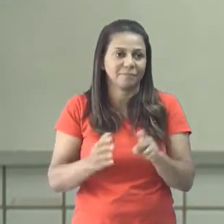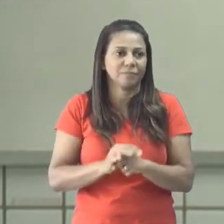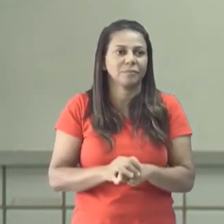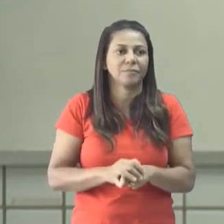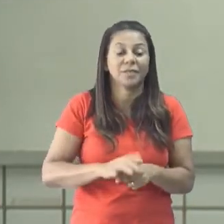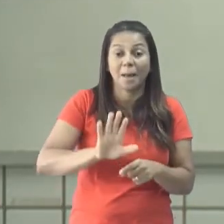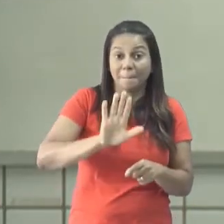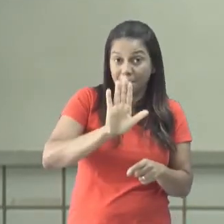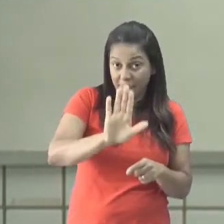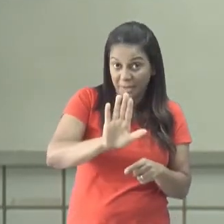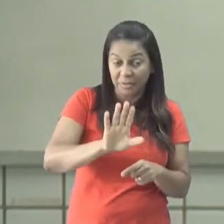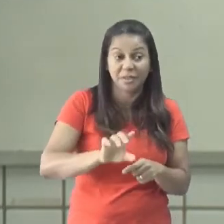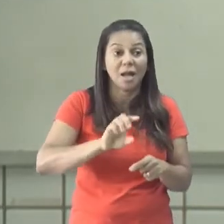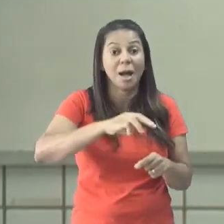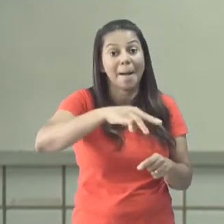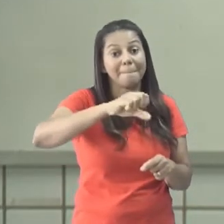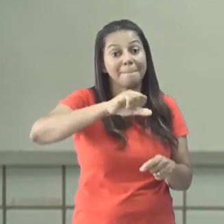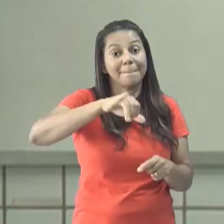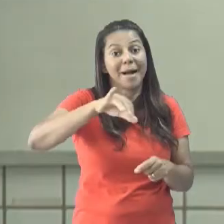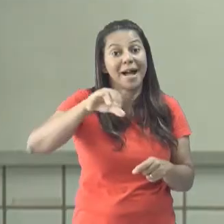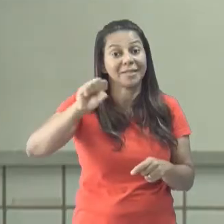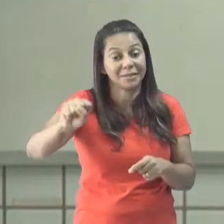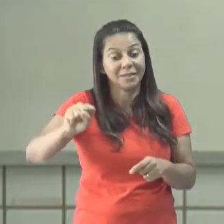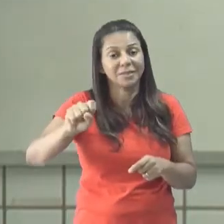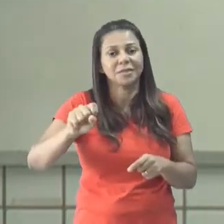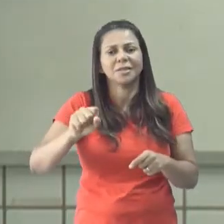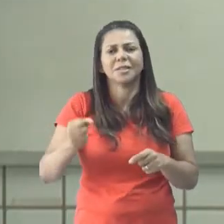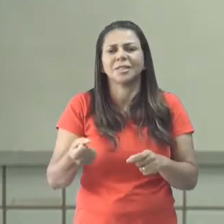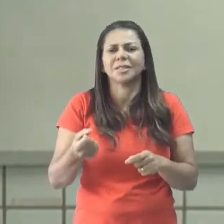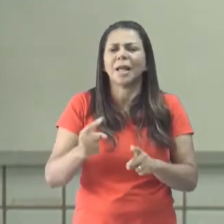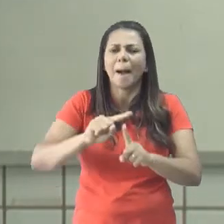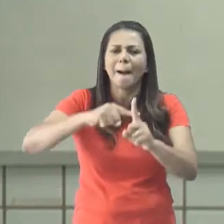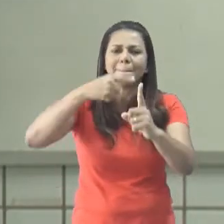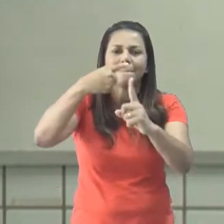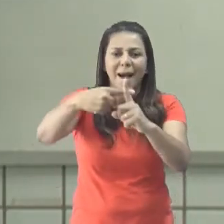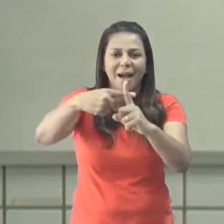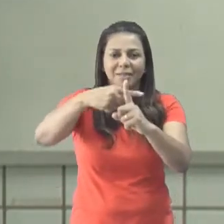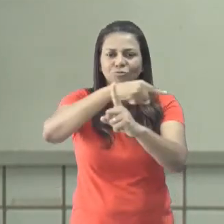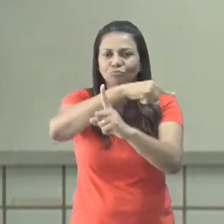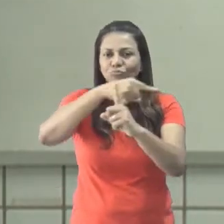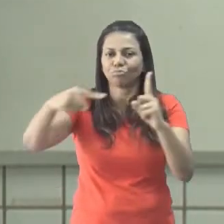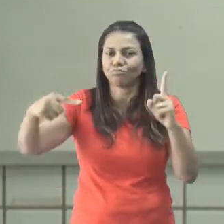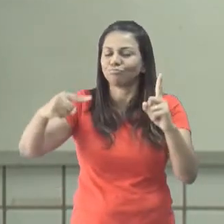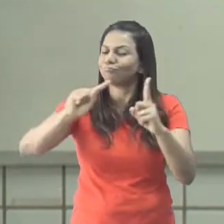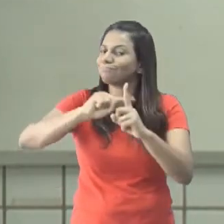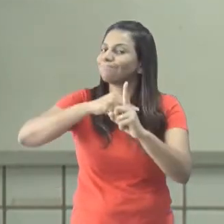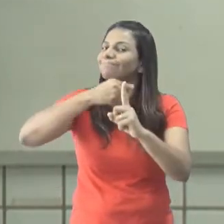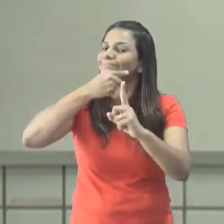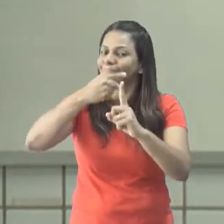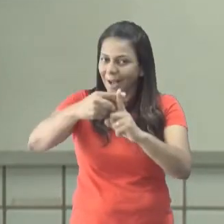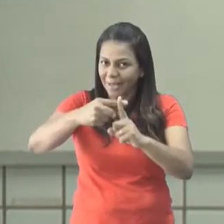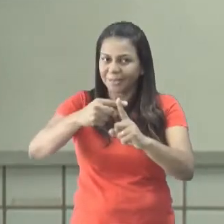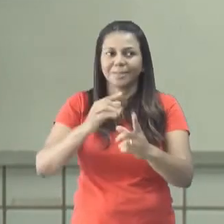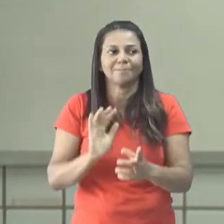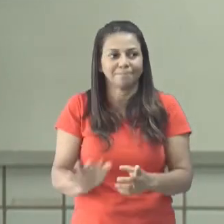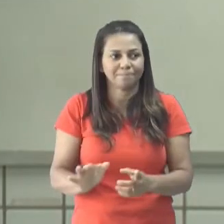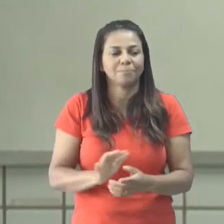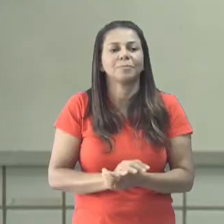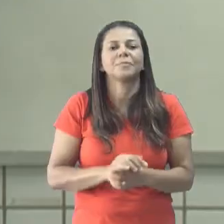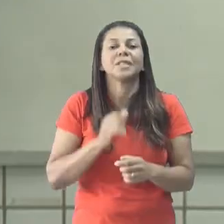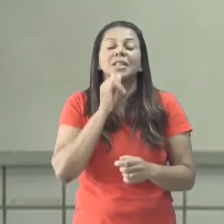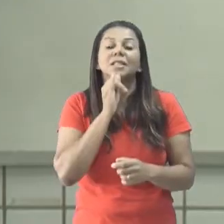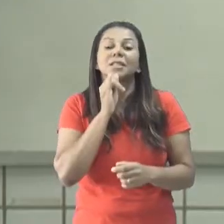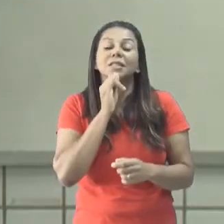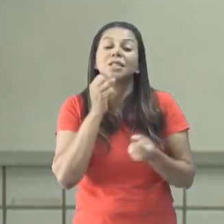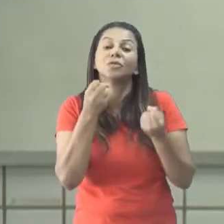o mais com I, a gente utiliza nas demais formas de falar. Como, por exemplo, quando a gente